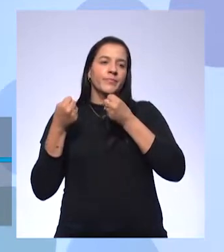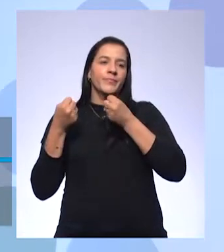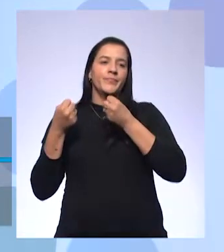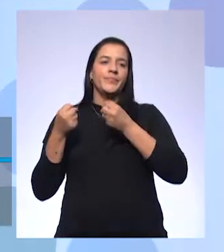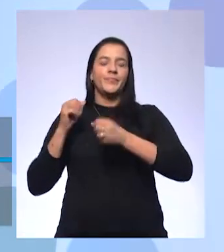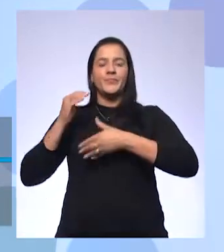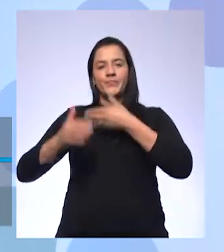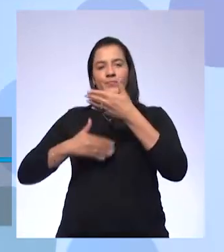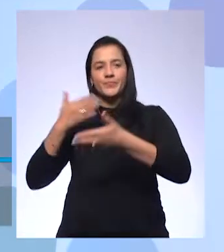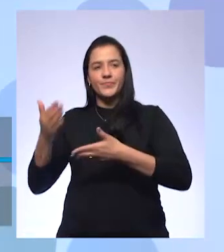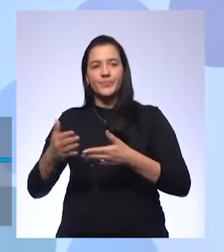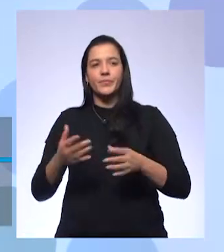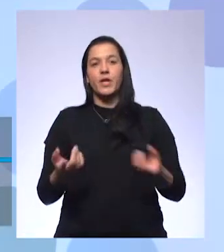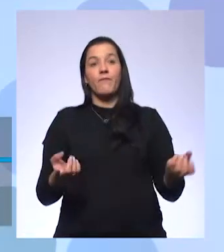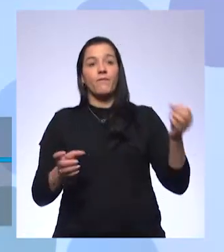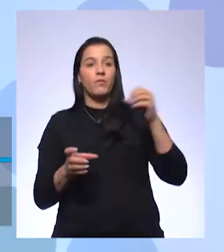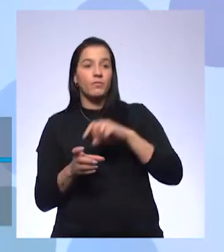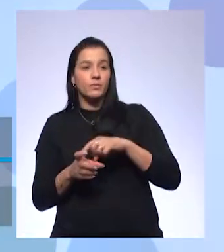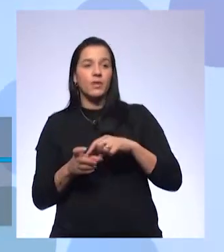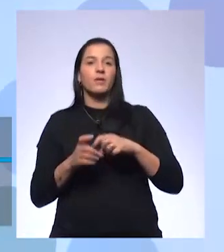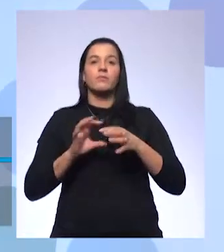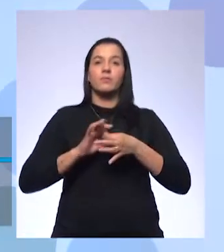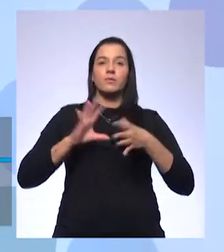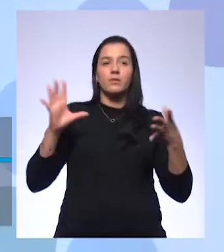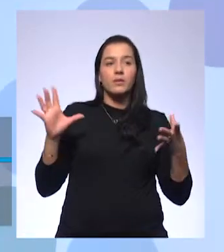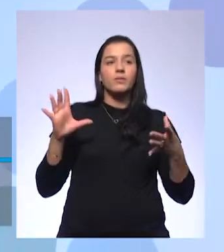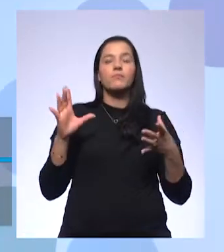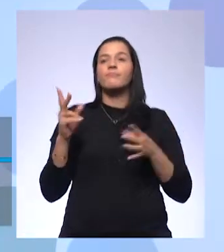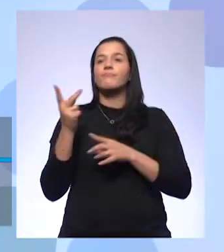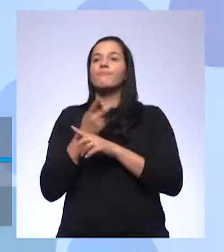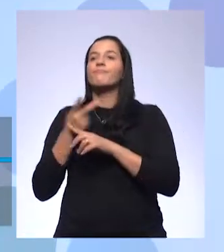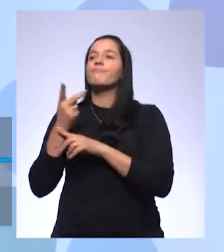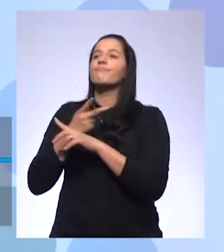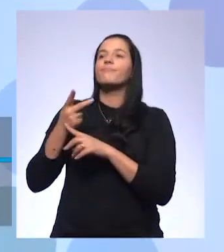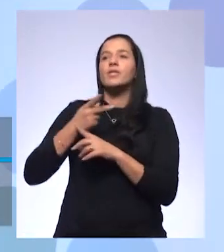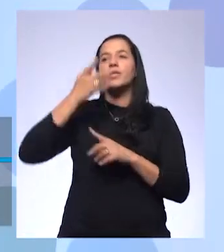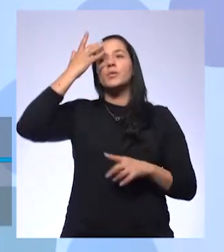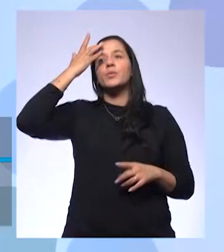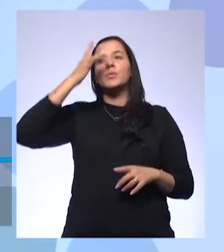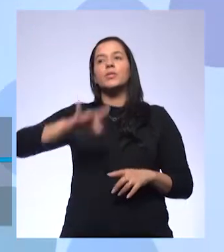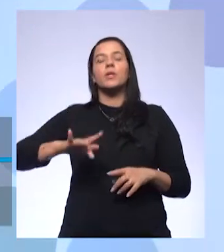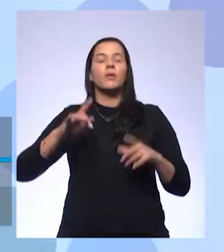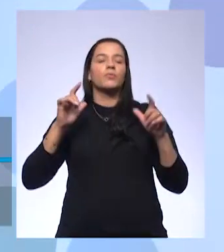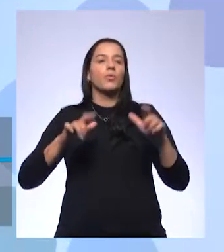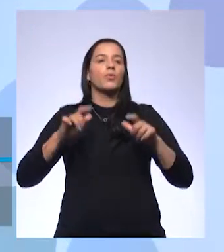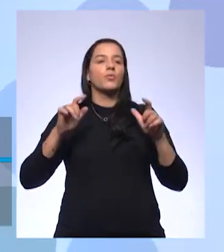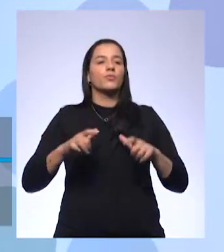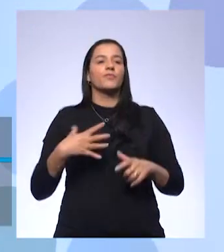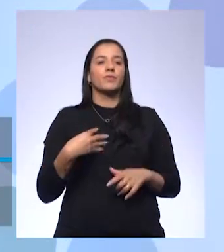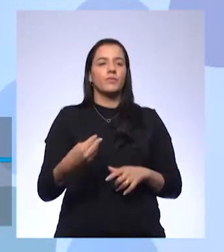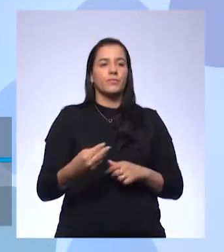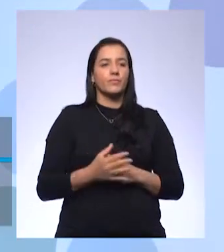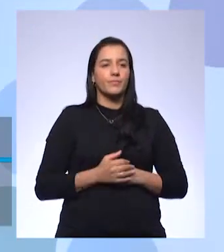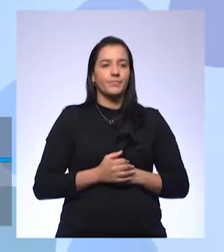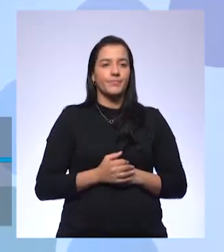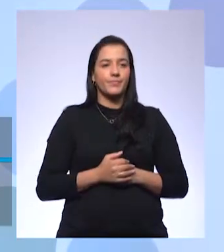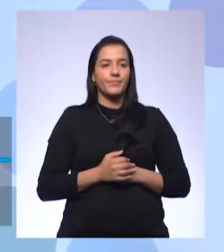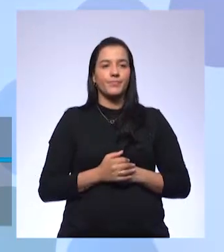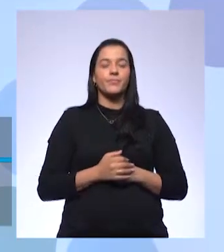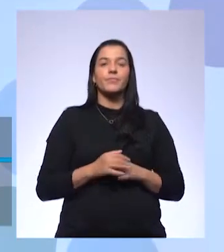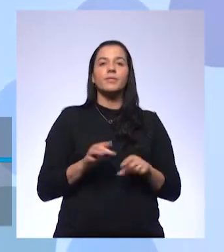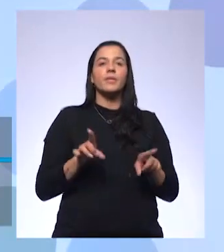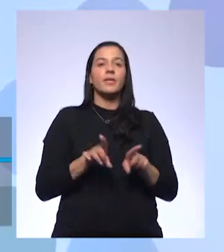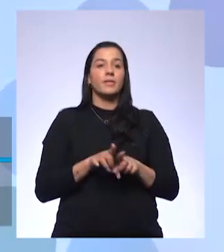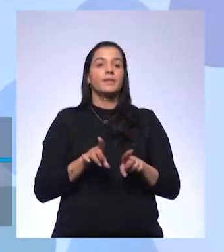delas, e quando elas voltaram à liberdade, quando acabou a ditadura, elas não souberam mais do paradeiro dos seus filhos, fora